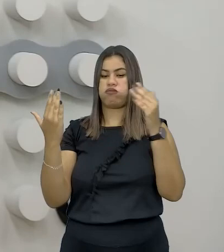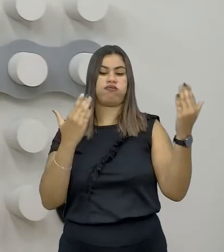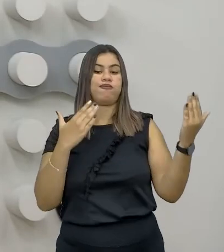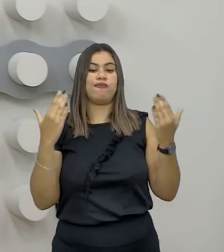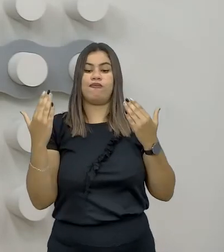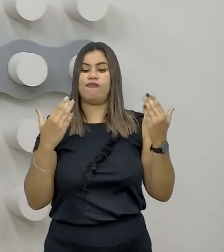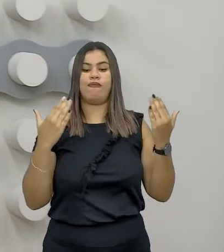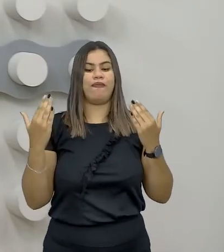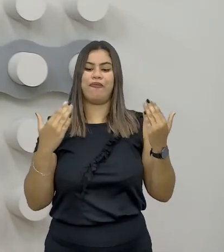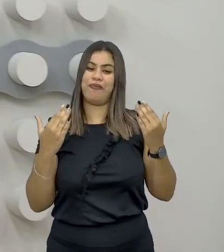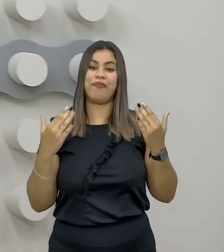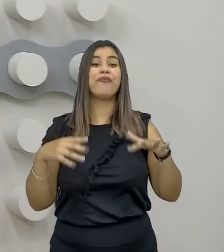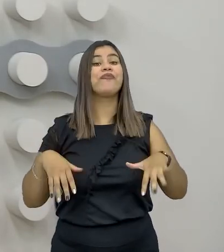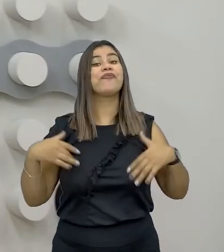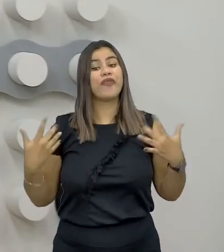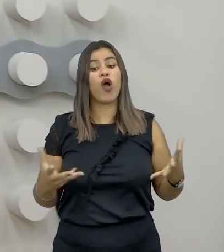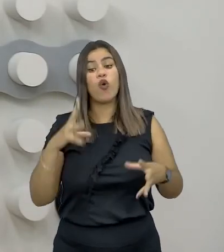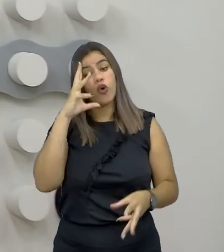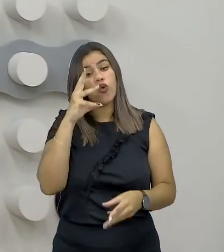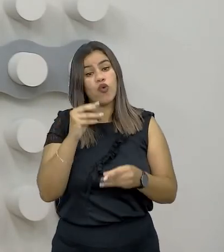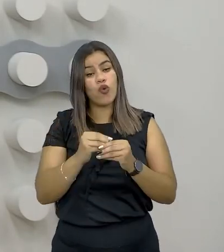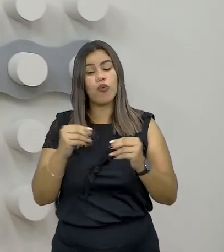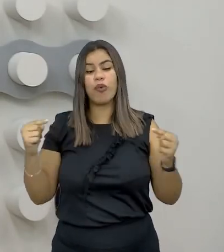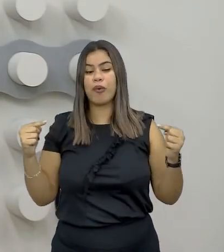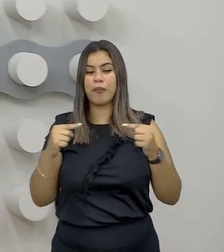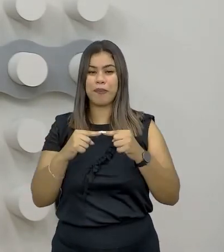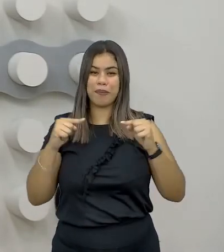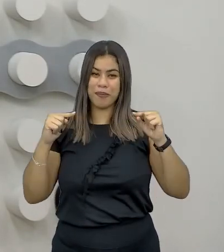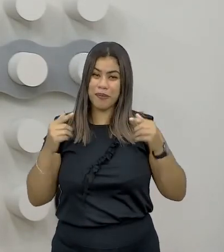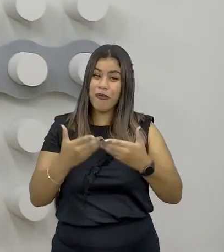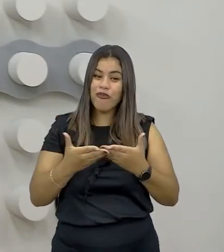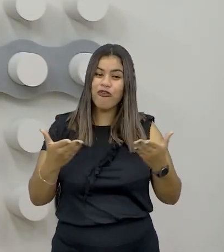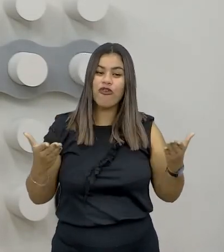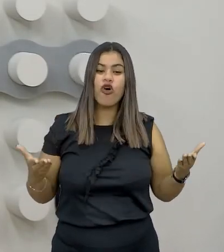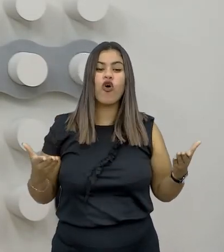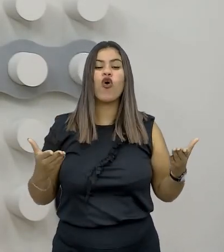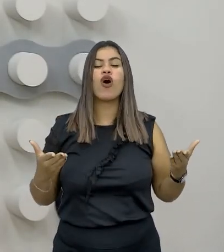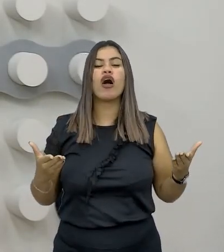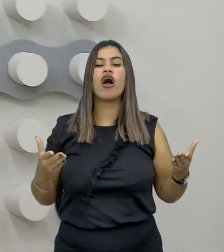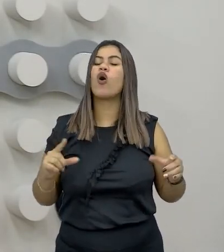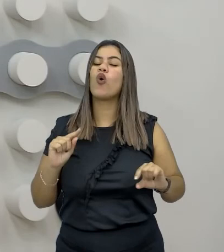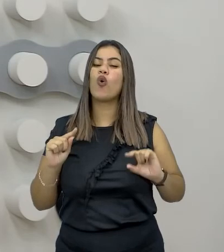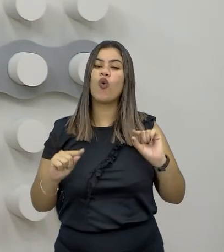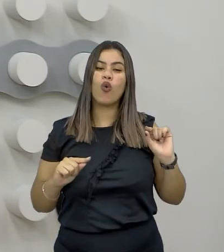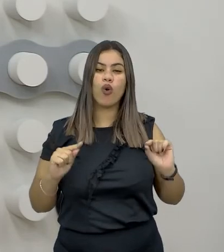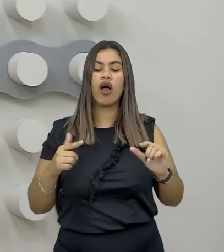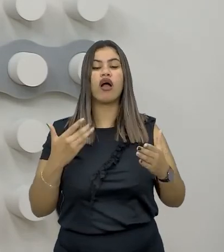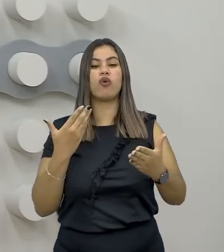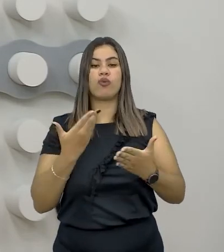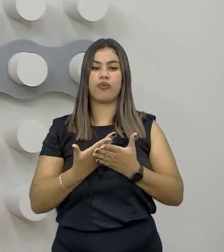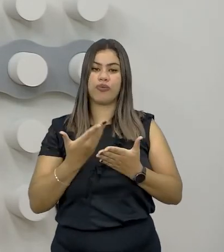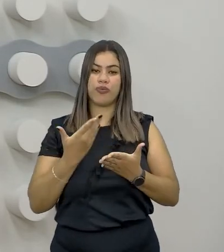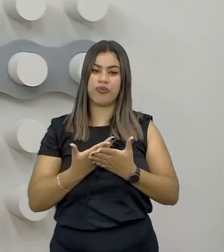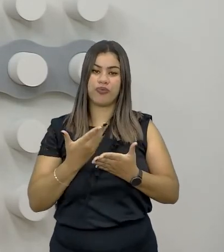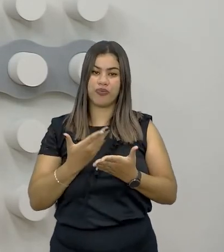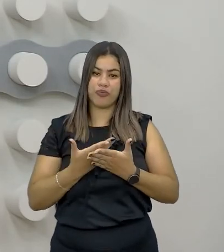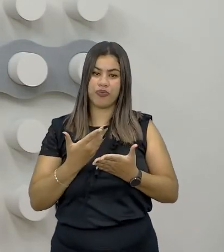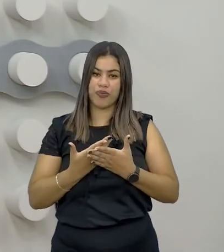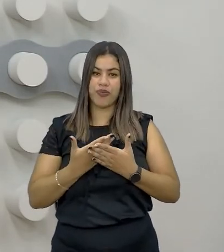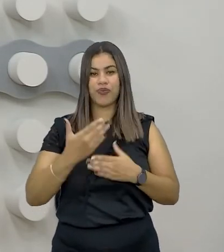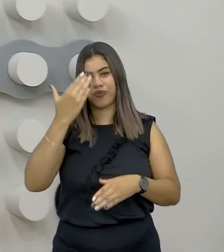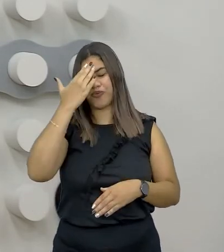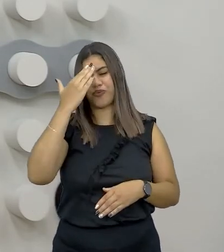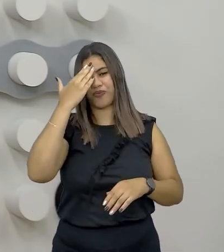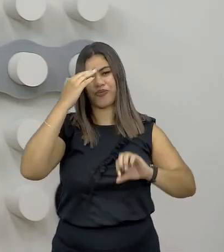isso que eu falei para vocês, tá, pessoal? Eu espero que vocês, ao longo dessa aula, tenham